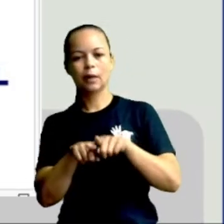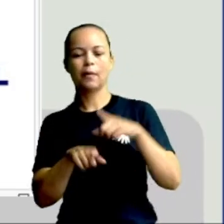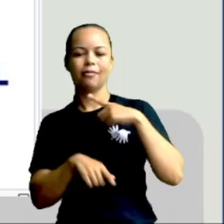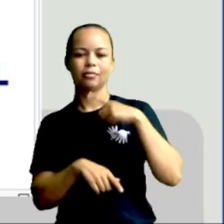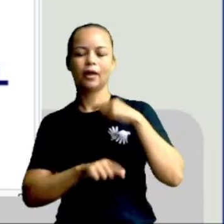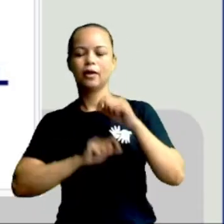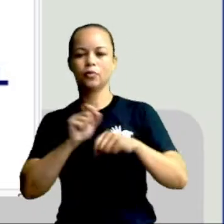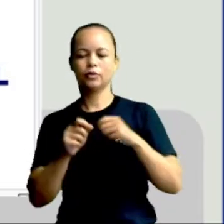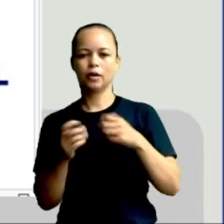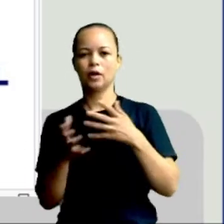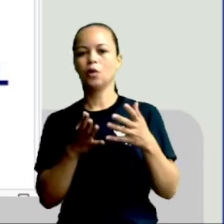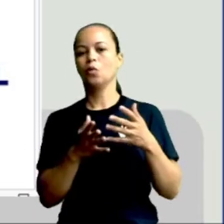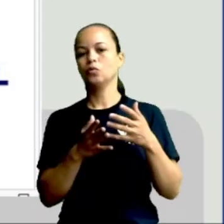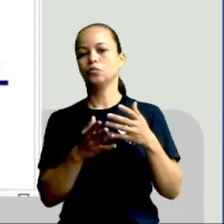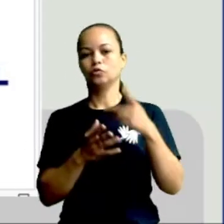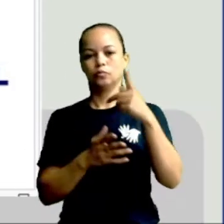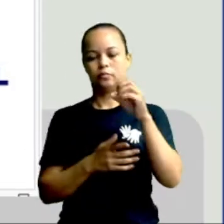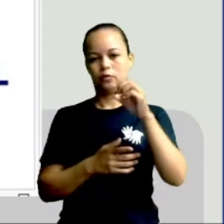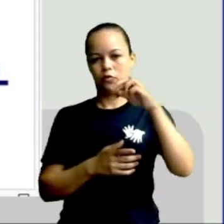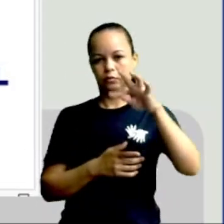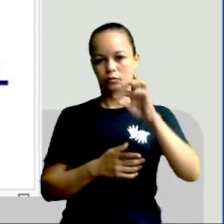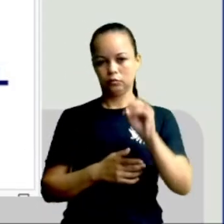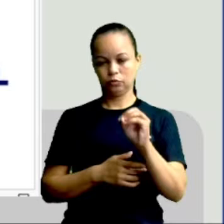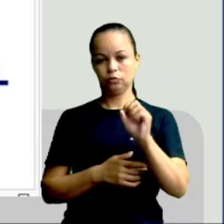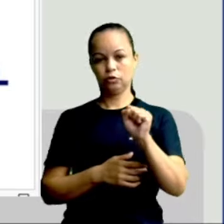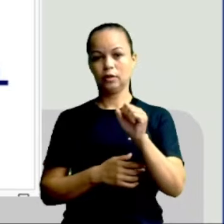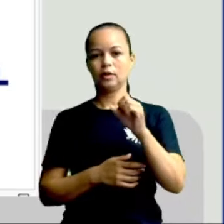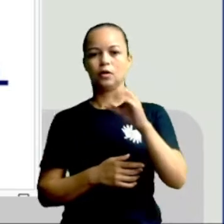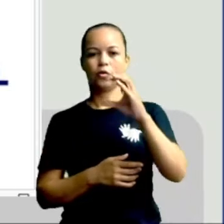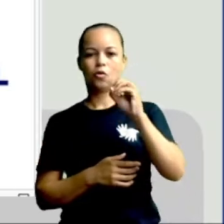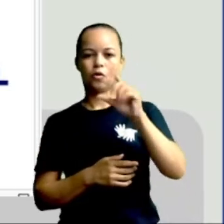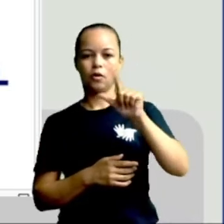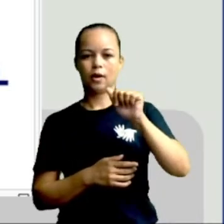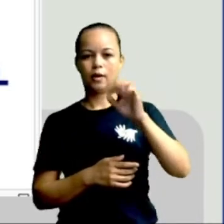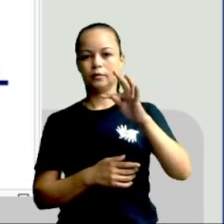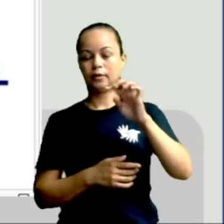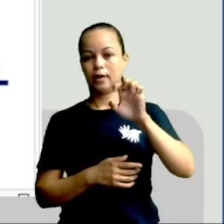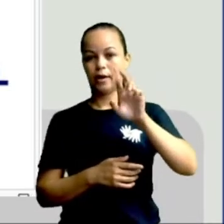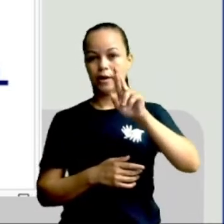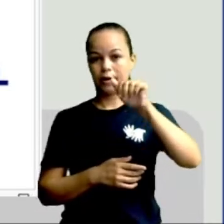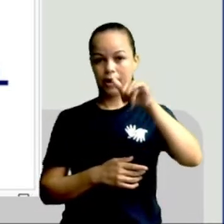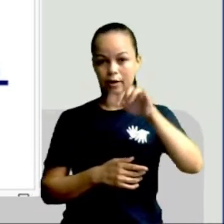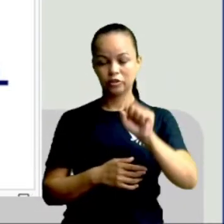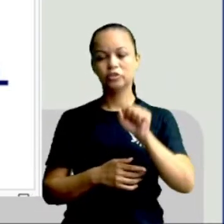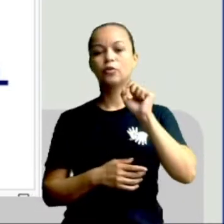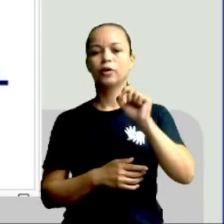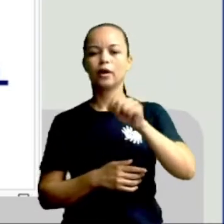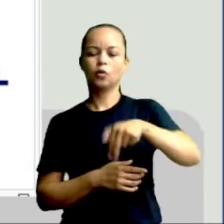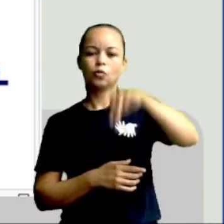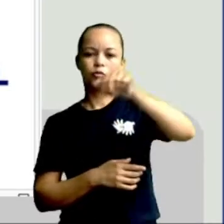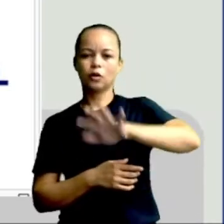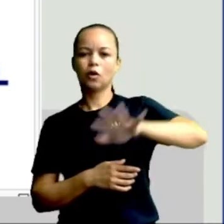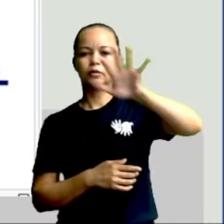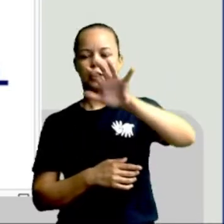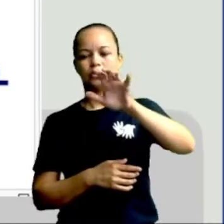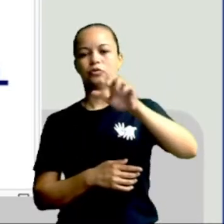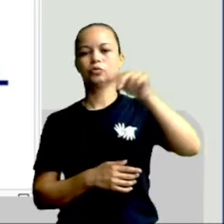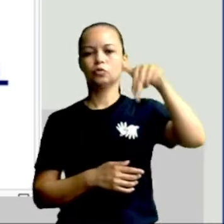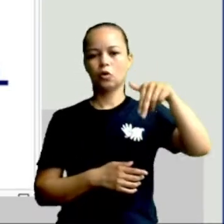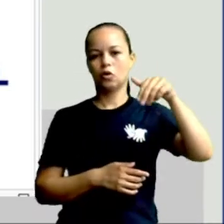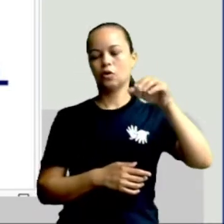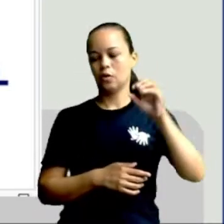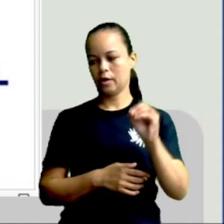os pontos colaterais, que são o nordeste, o noroeste, o sudeste